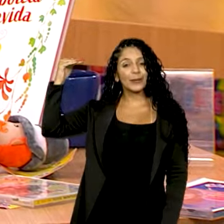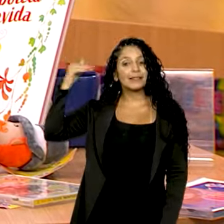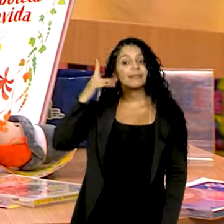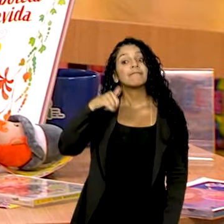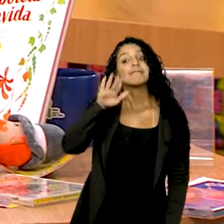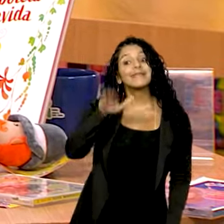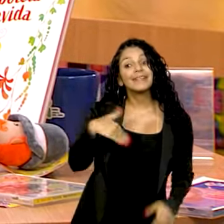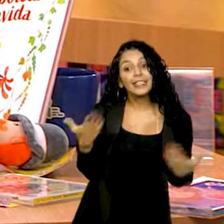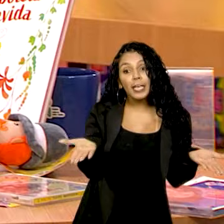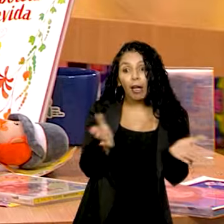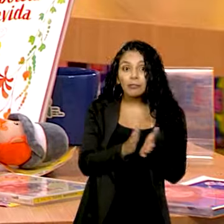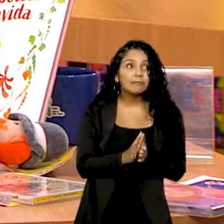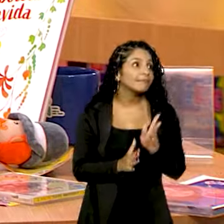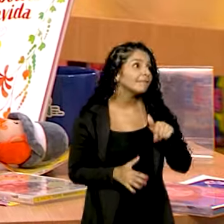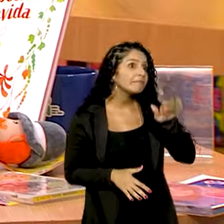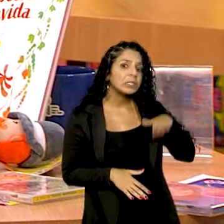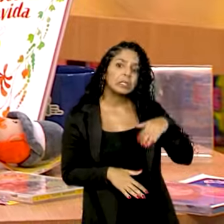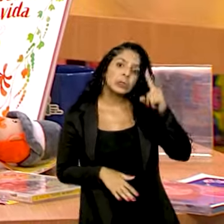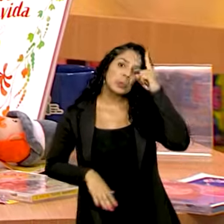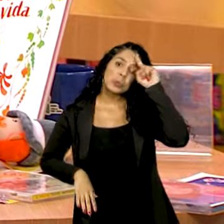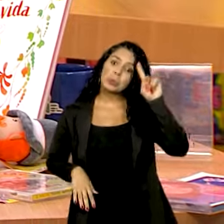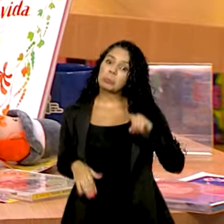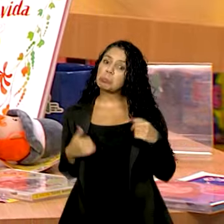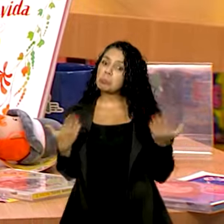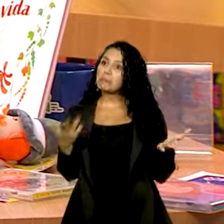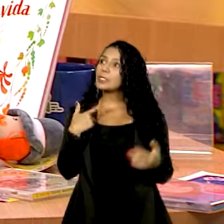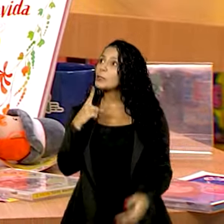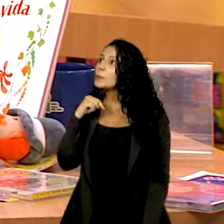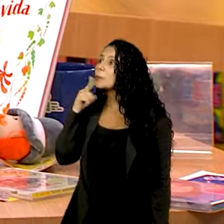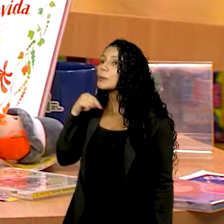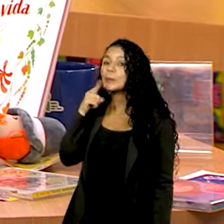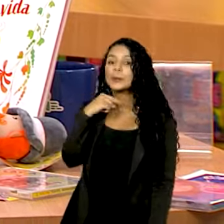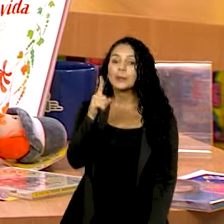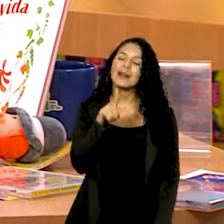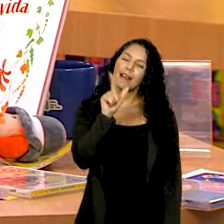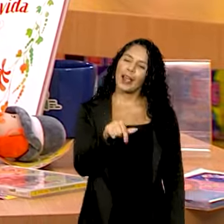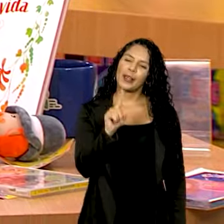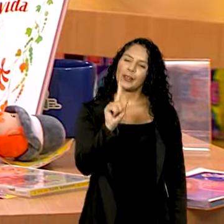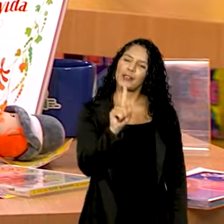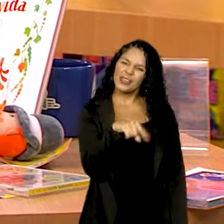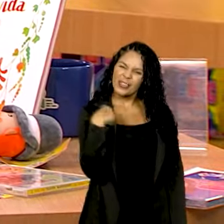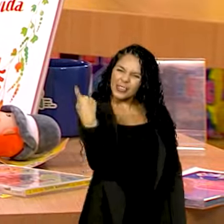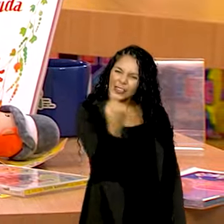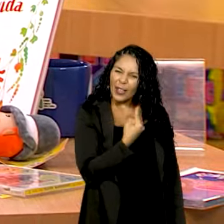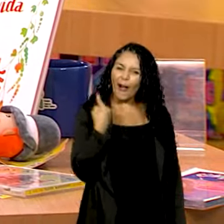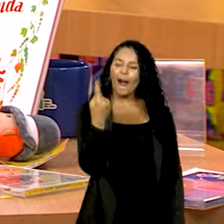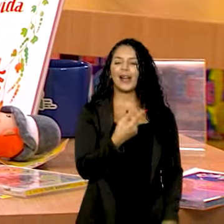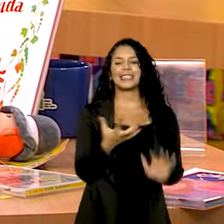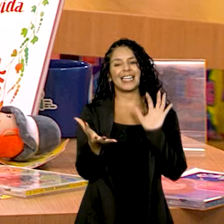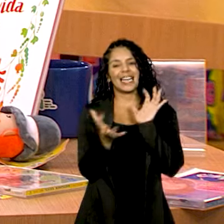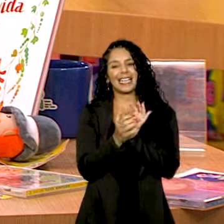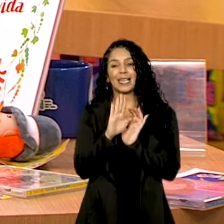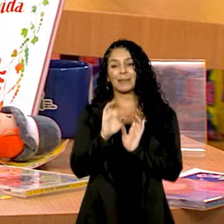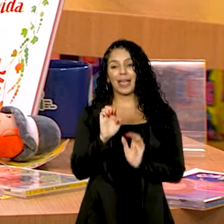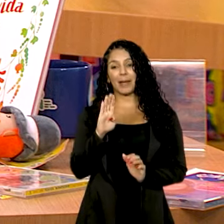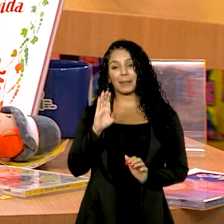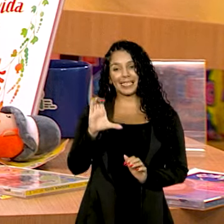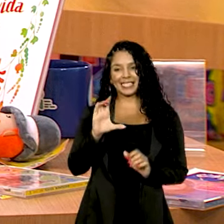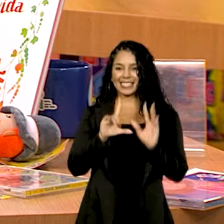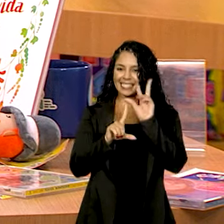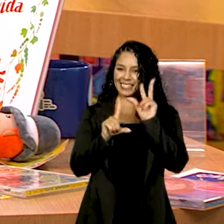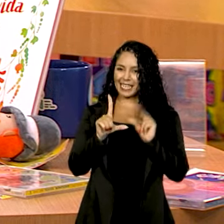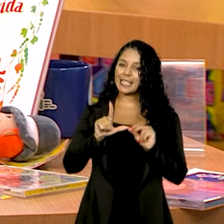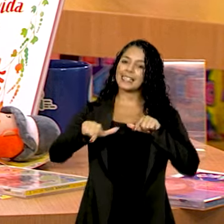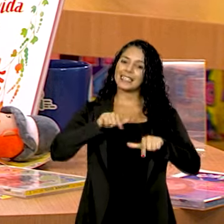são? Quem são? Não sei, estou na dúvida. Somos nós, fotos da equipe da EBC que trabalha